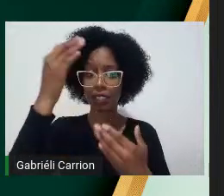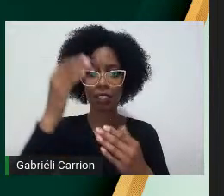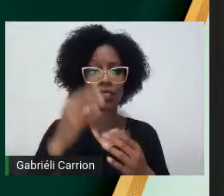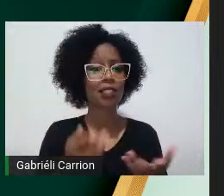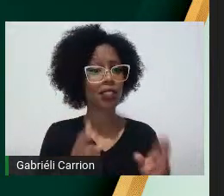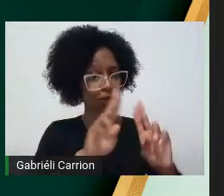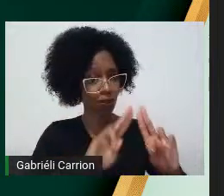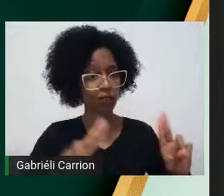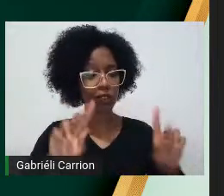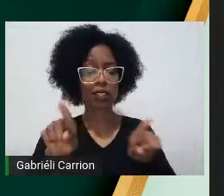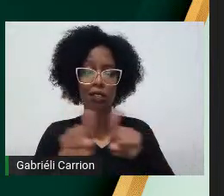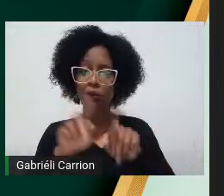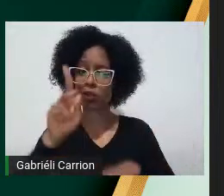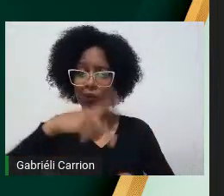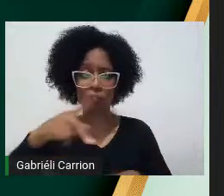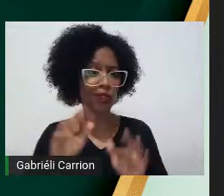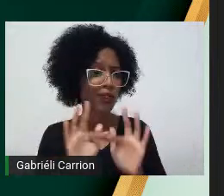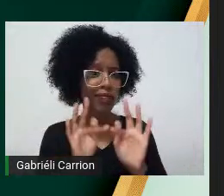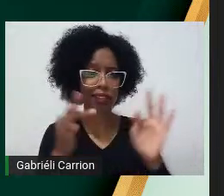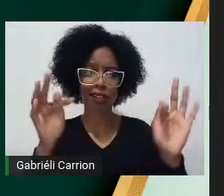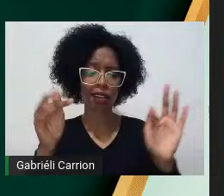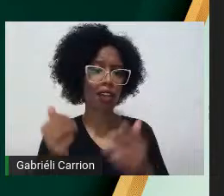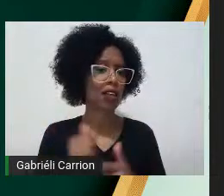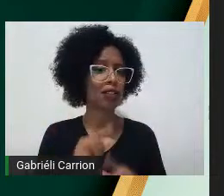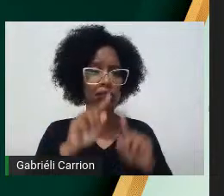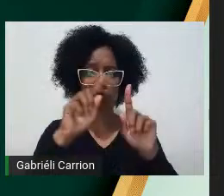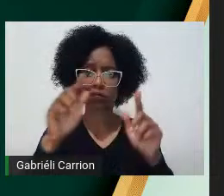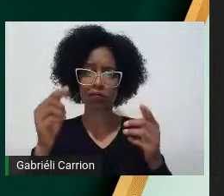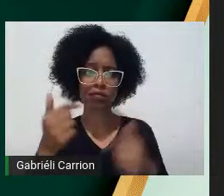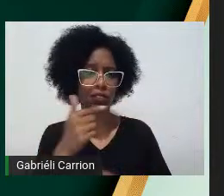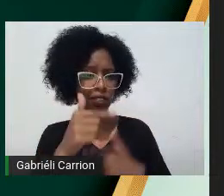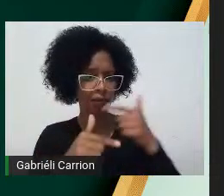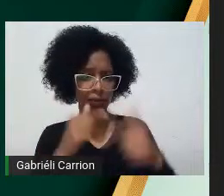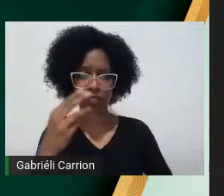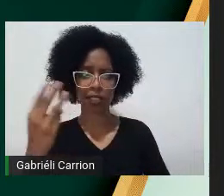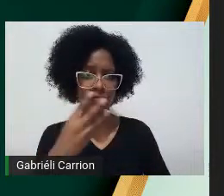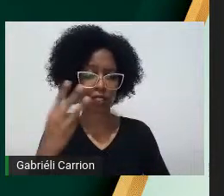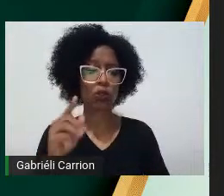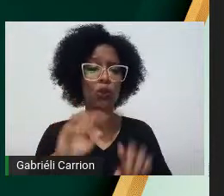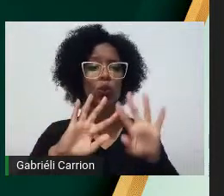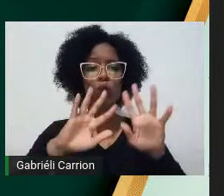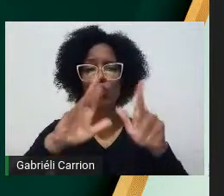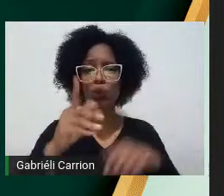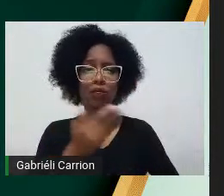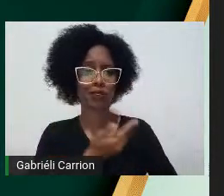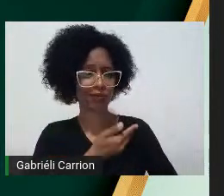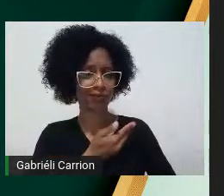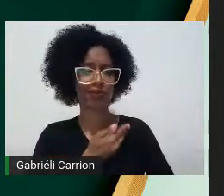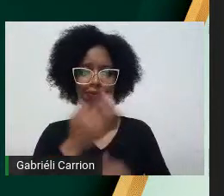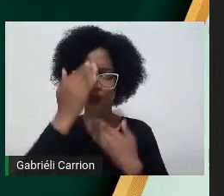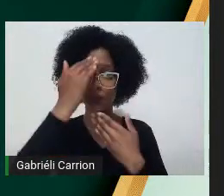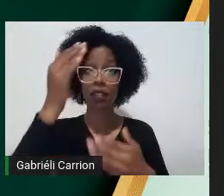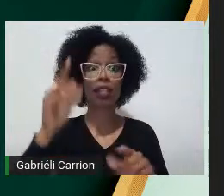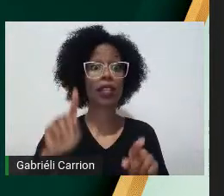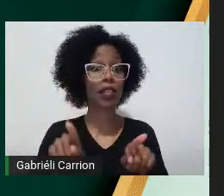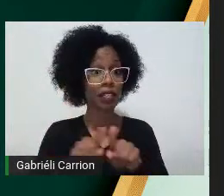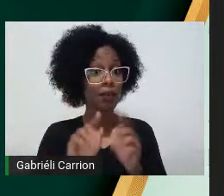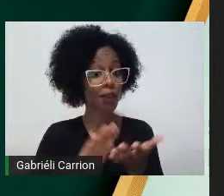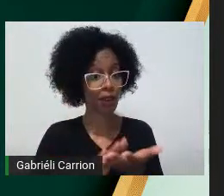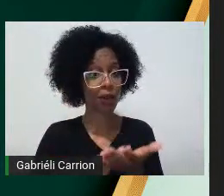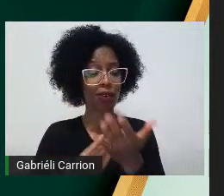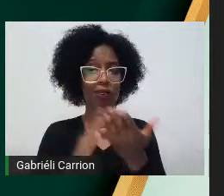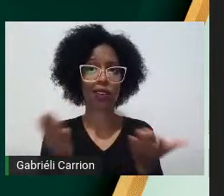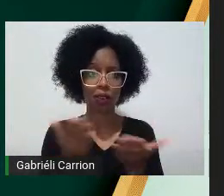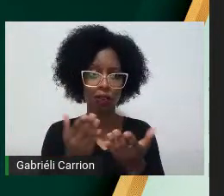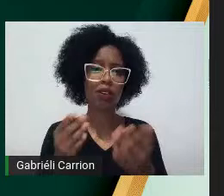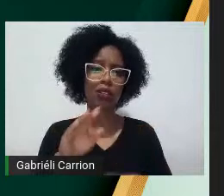todos os professores, técnicos, terceirizados. Queria agradecer a todos os meus amigos e prestar uma homenagem à Dani, que se foi, e ao